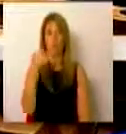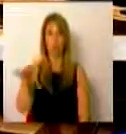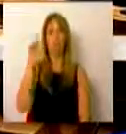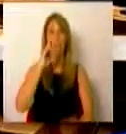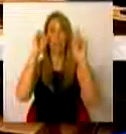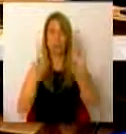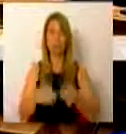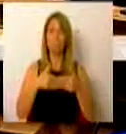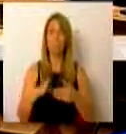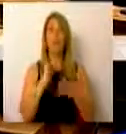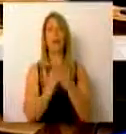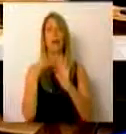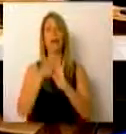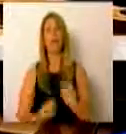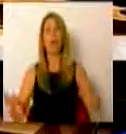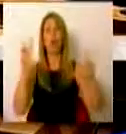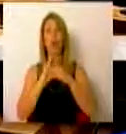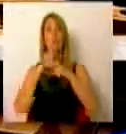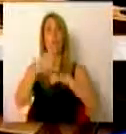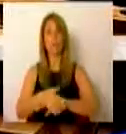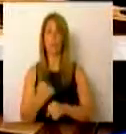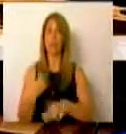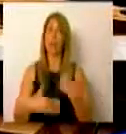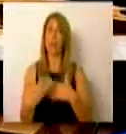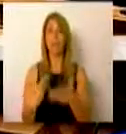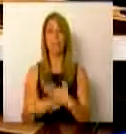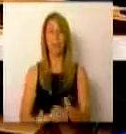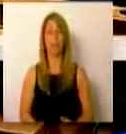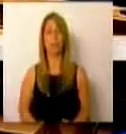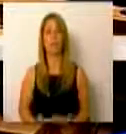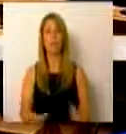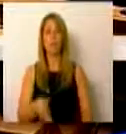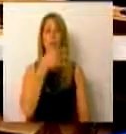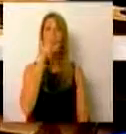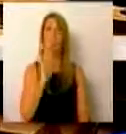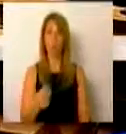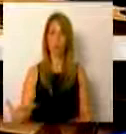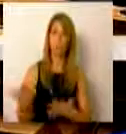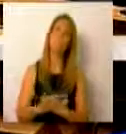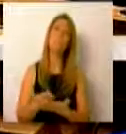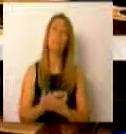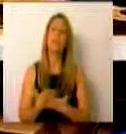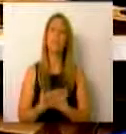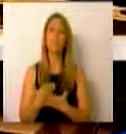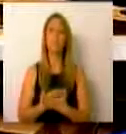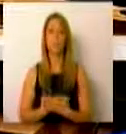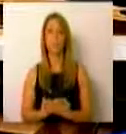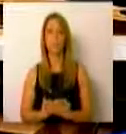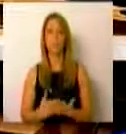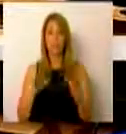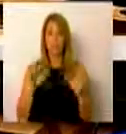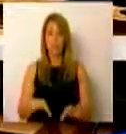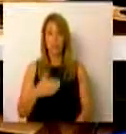criou novas regras de acesso a esta atividade. Estamos a falar de um mercado que, no final da